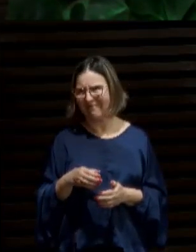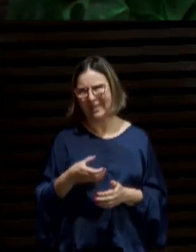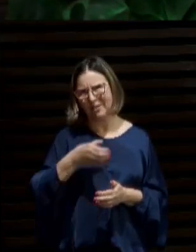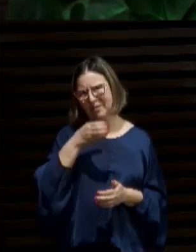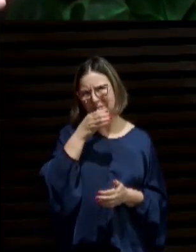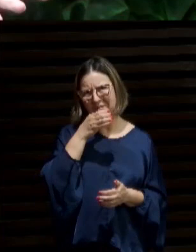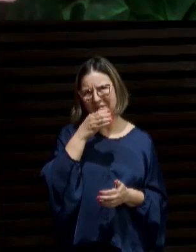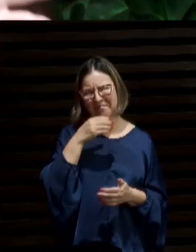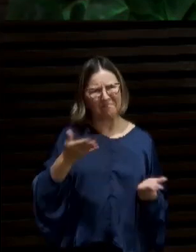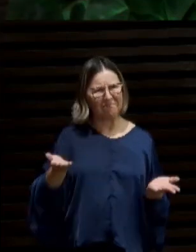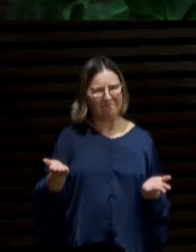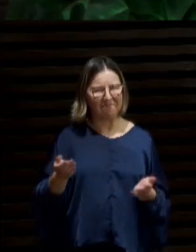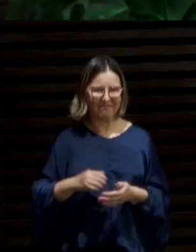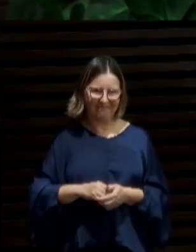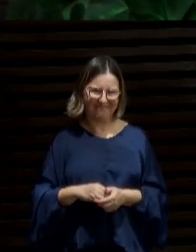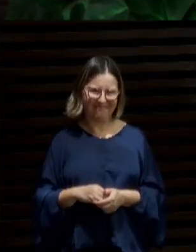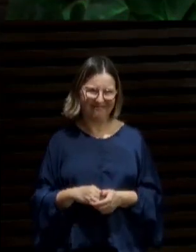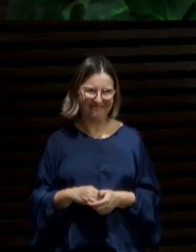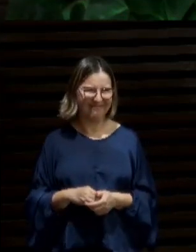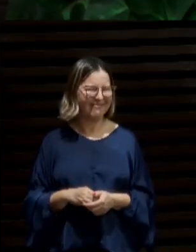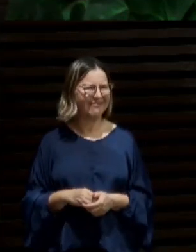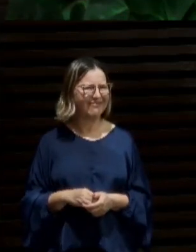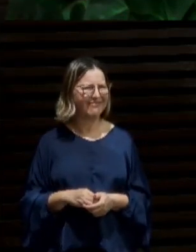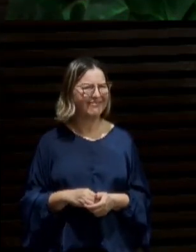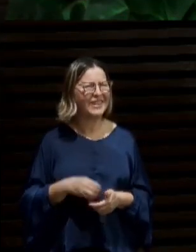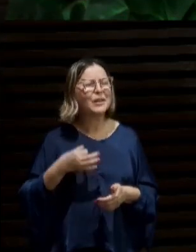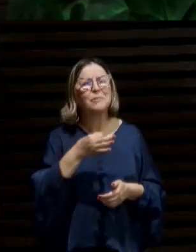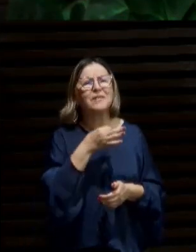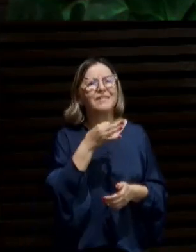Me dá um vinho bom aí, vocês que são...